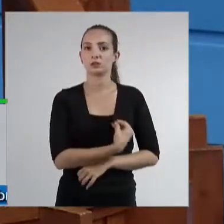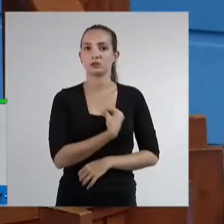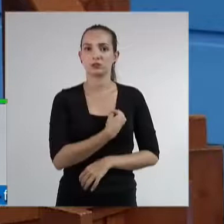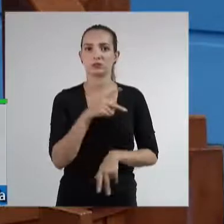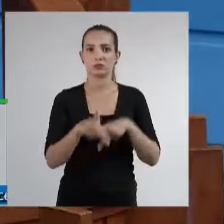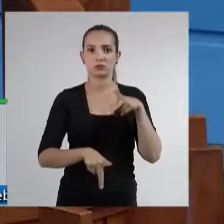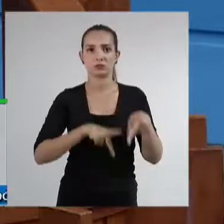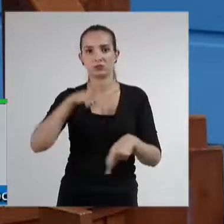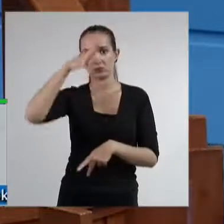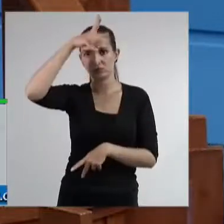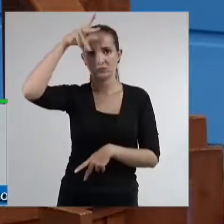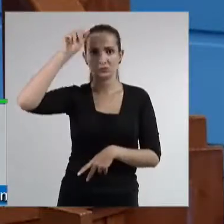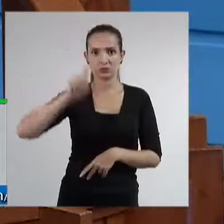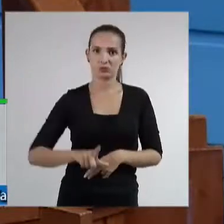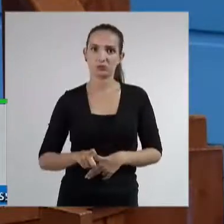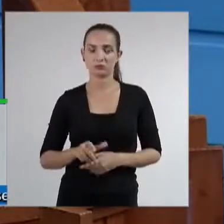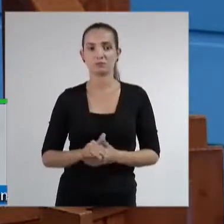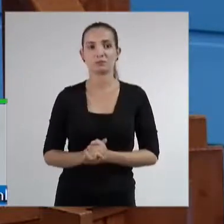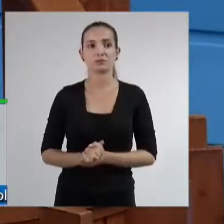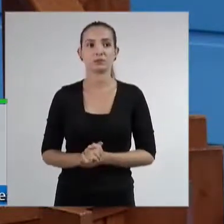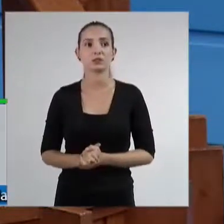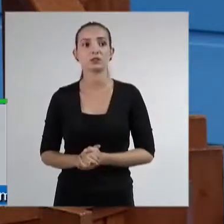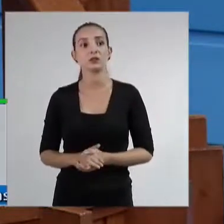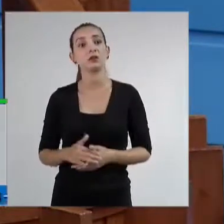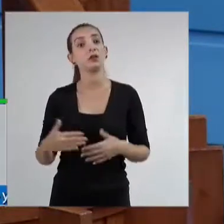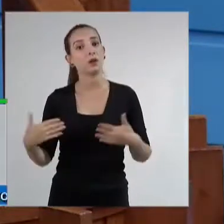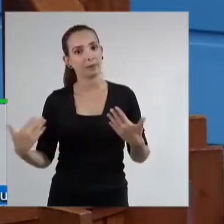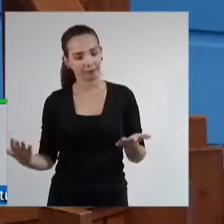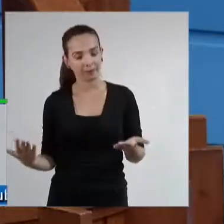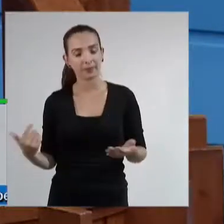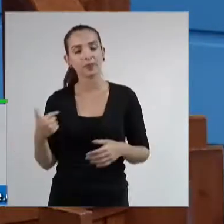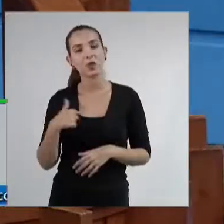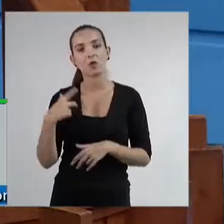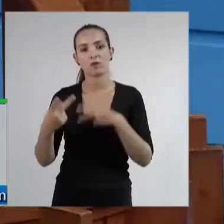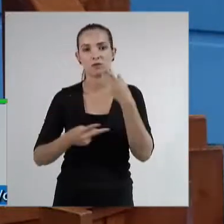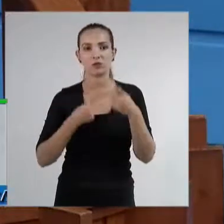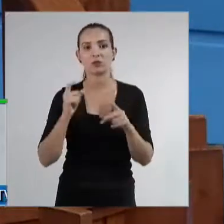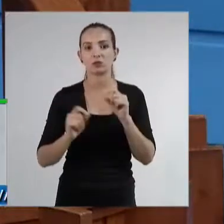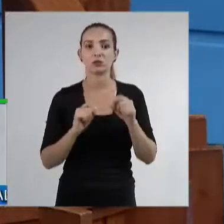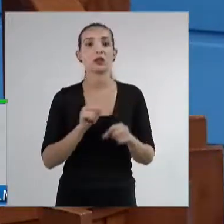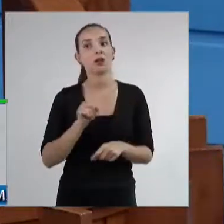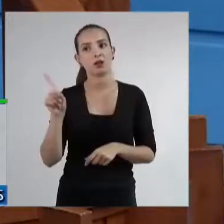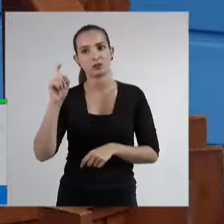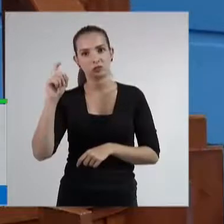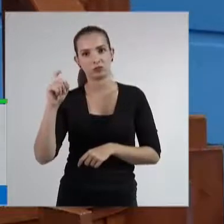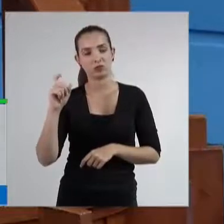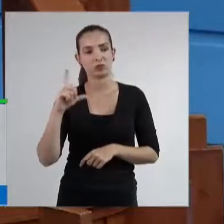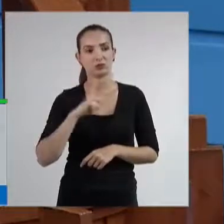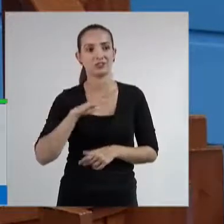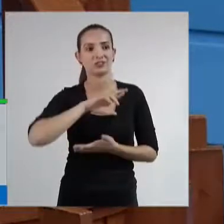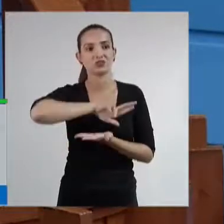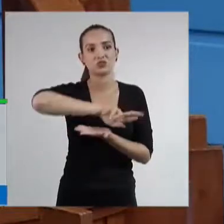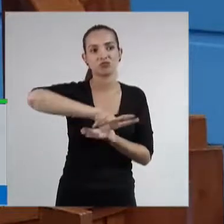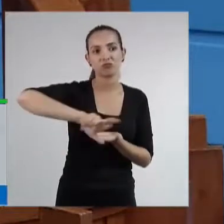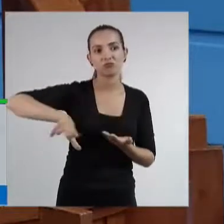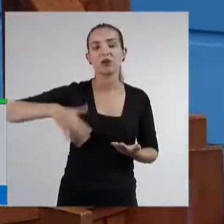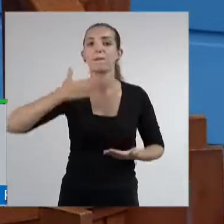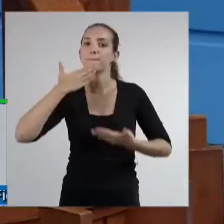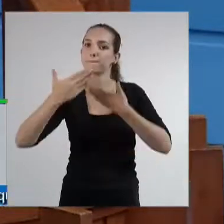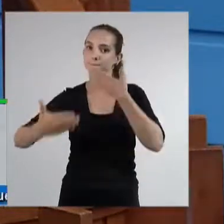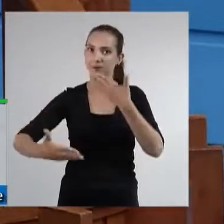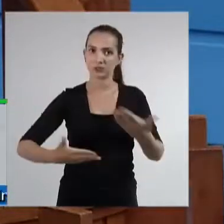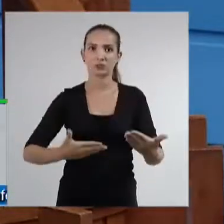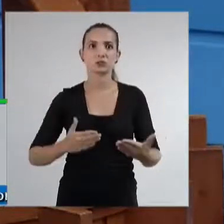Sul. Mas, como eu dizia, vindo de Dourados, nós temos muitas reivindicações e eu já apresentei